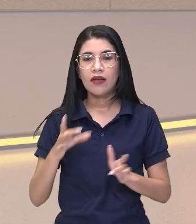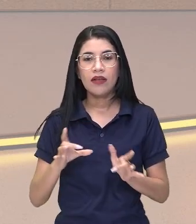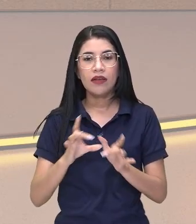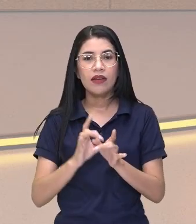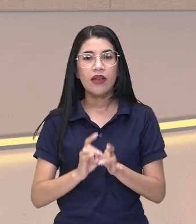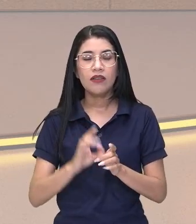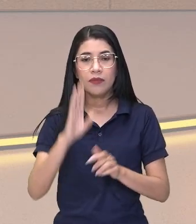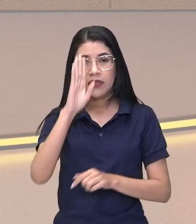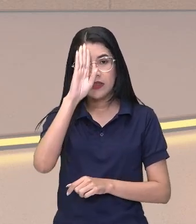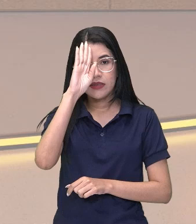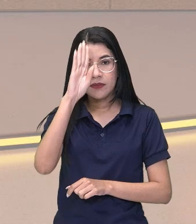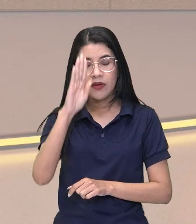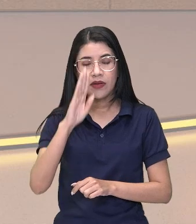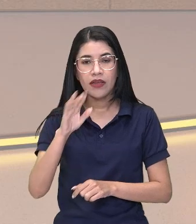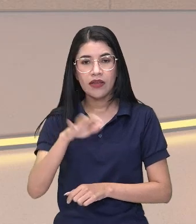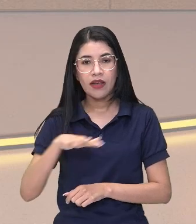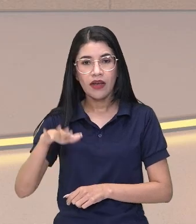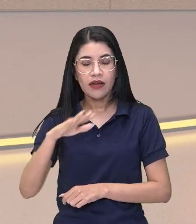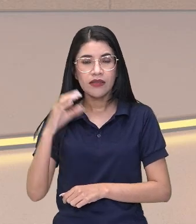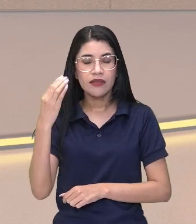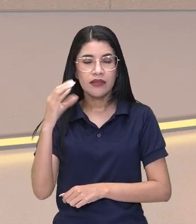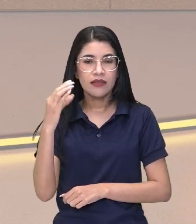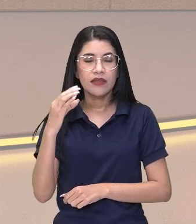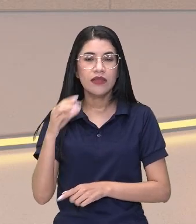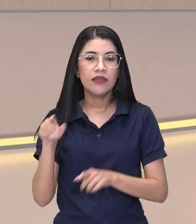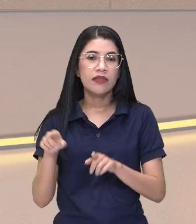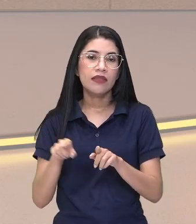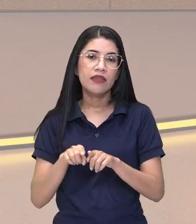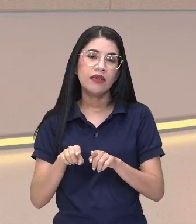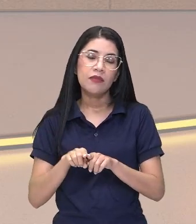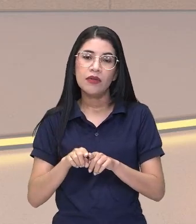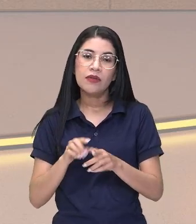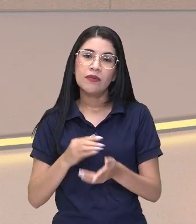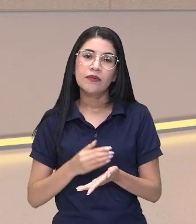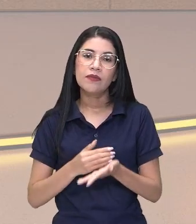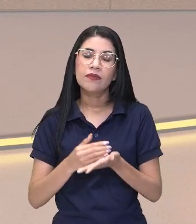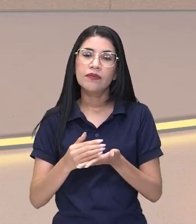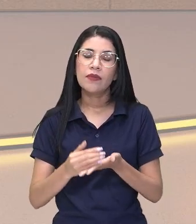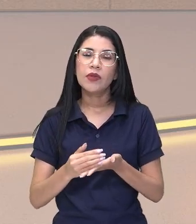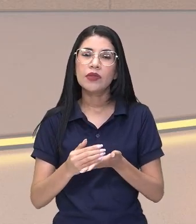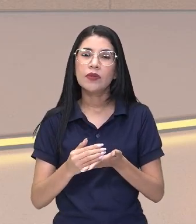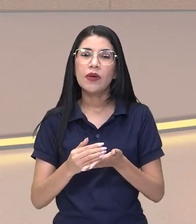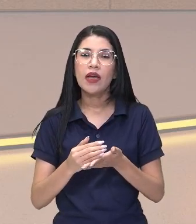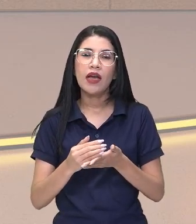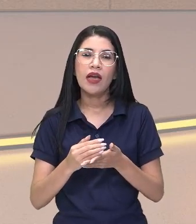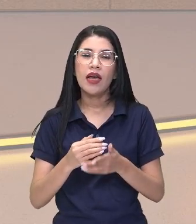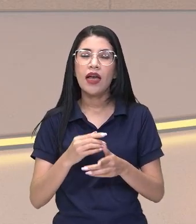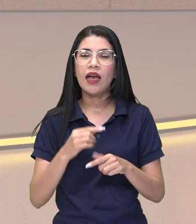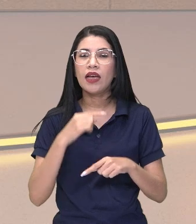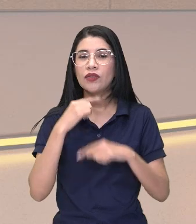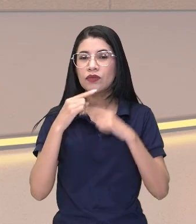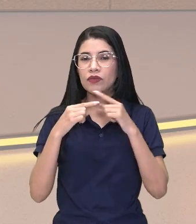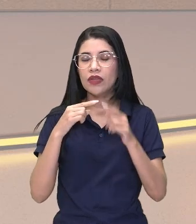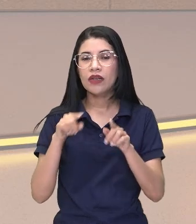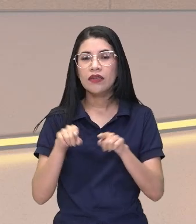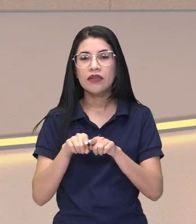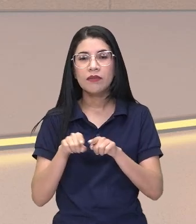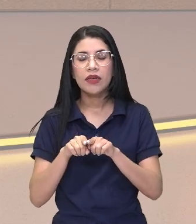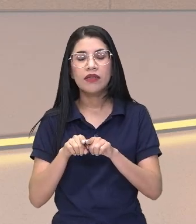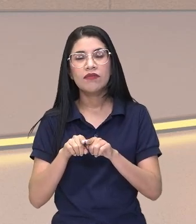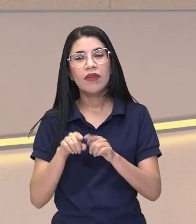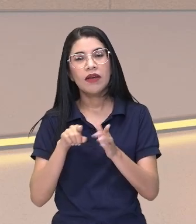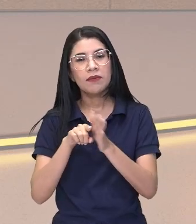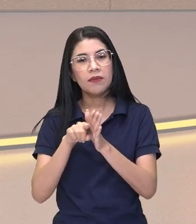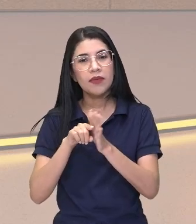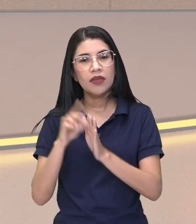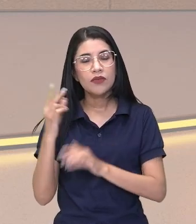principalmente ao renascimento científico, ele já vai começar então a questionar esse valor. Exatamente por isso que nós temos então essa